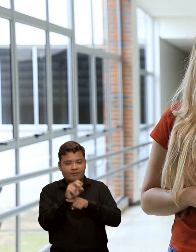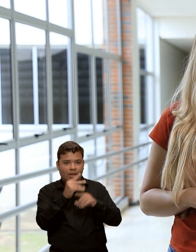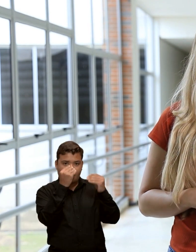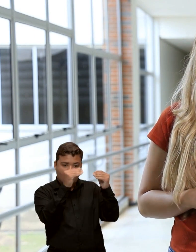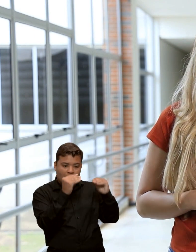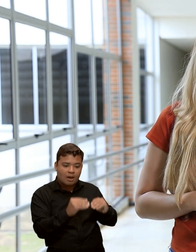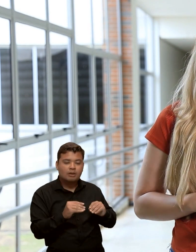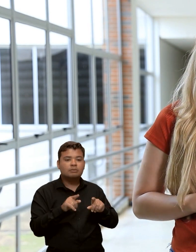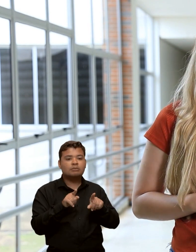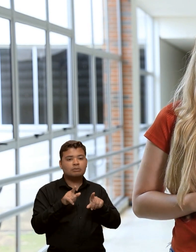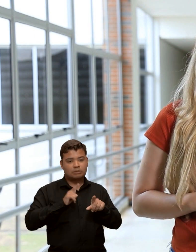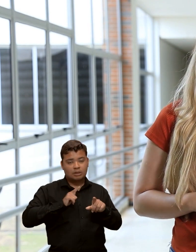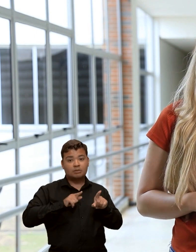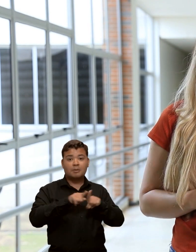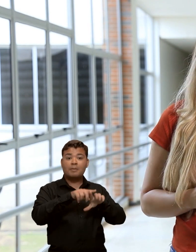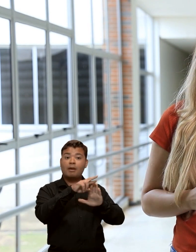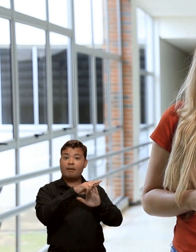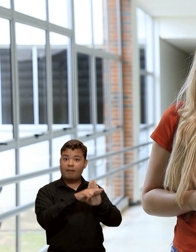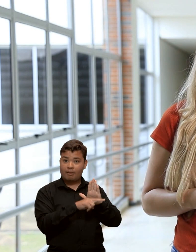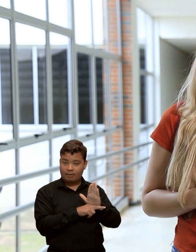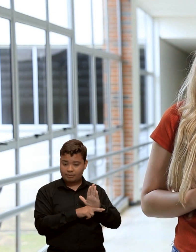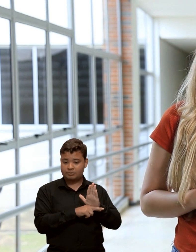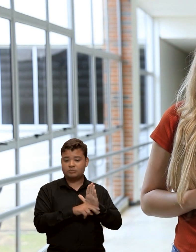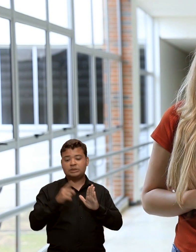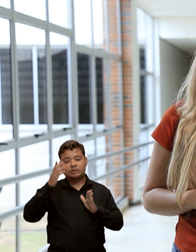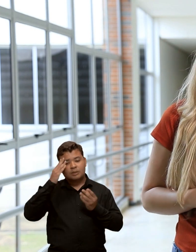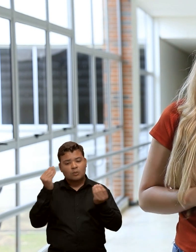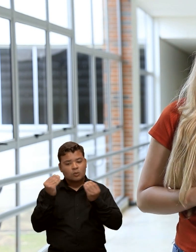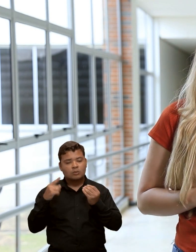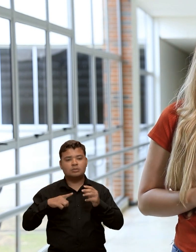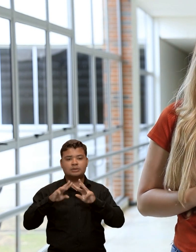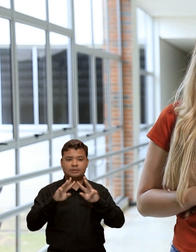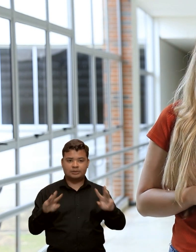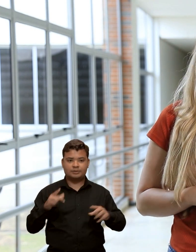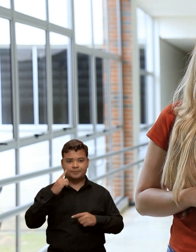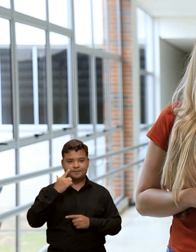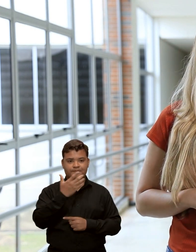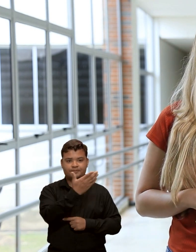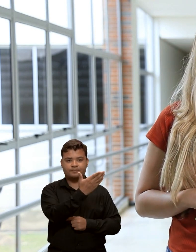dos requisitos para concorrer. Saiba mais pelo site